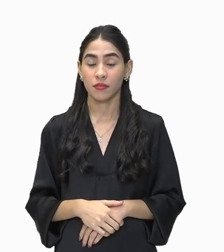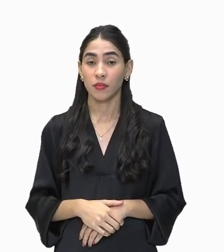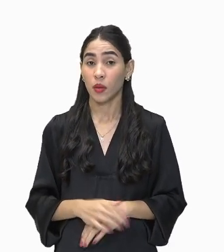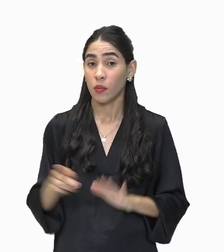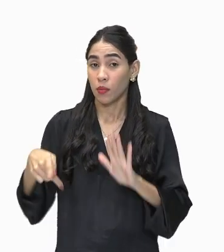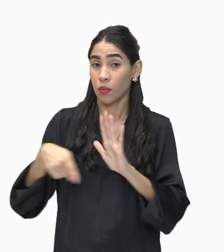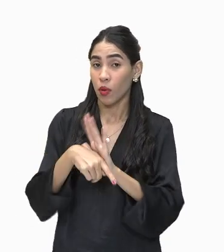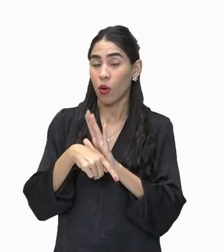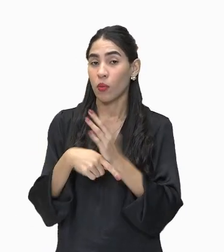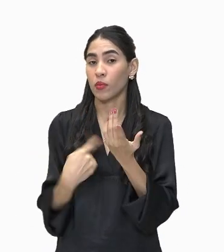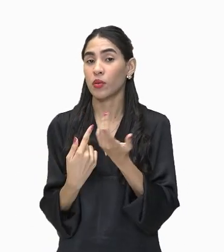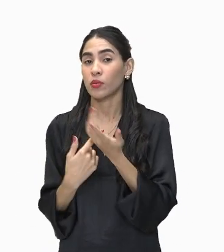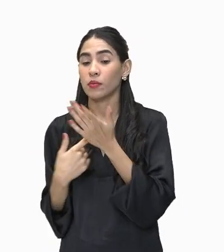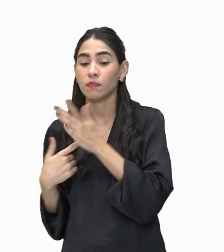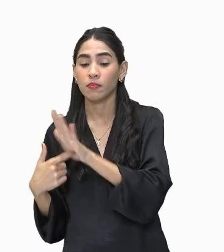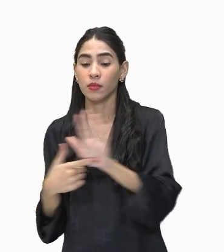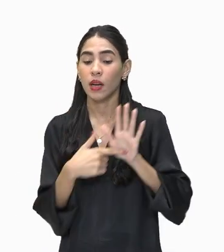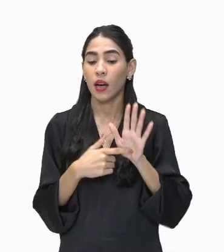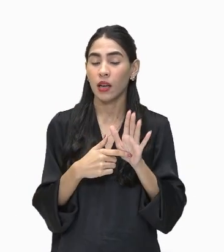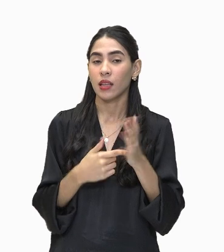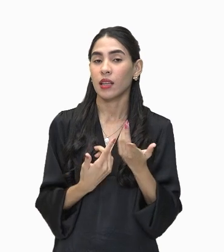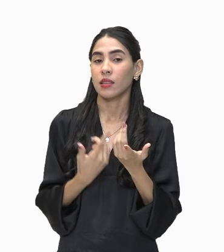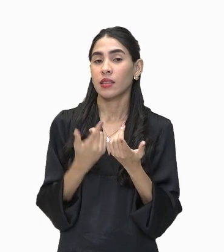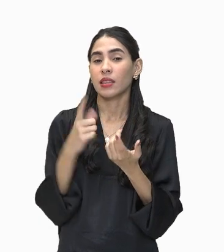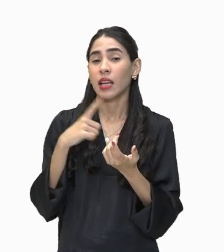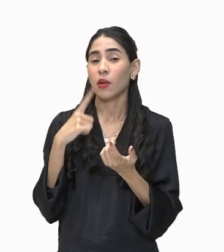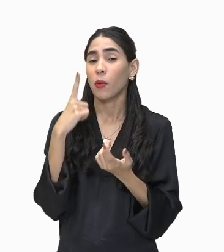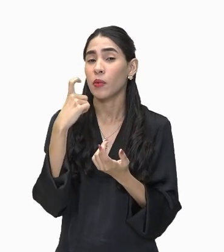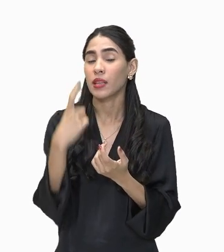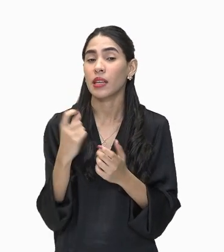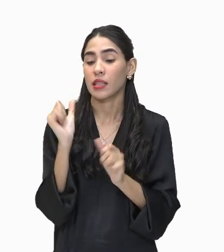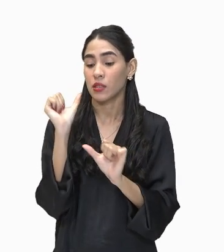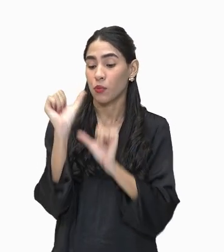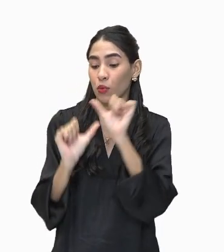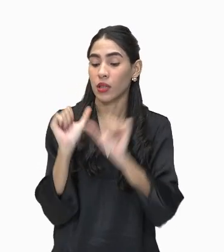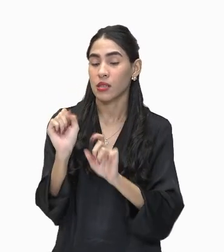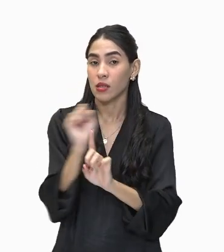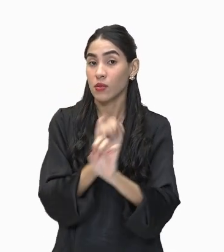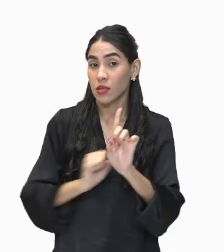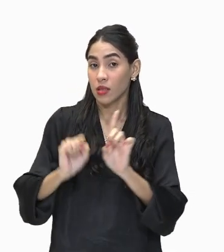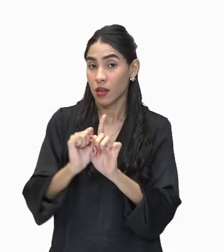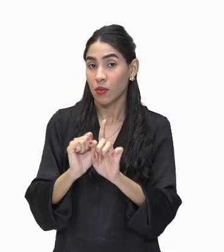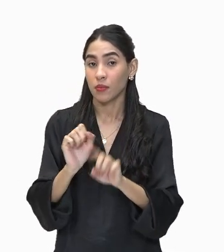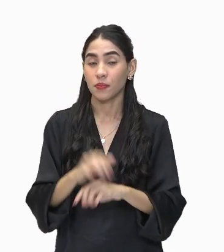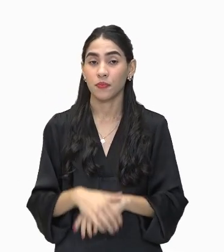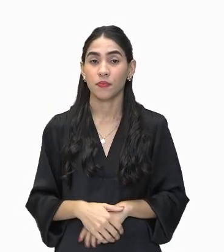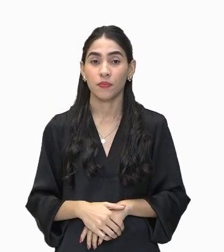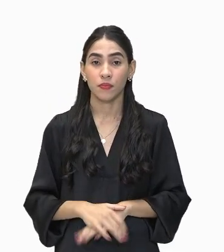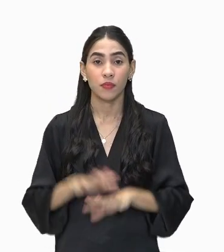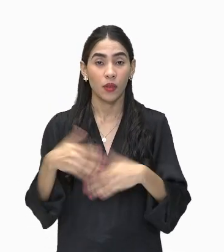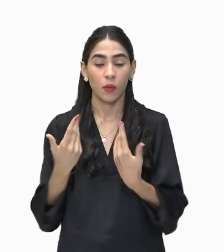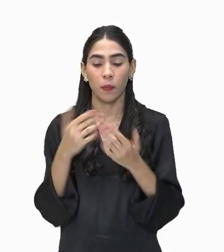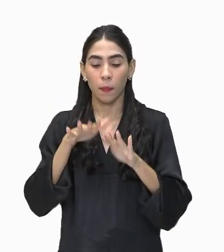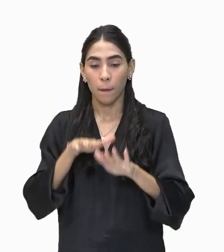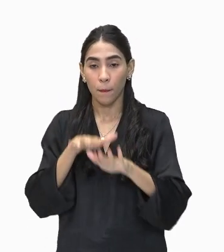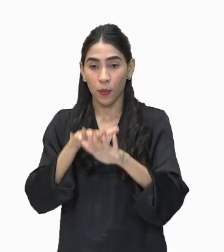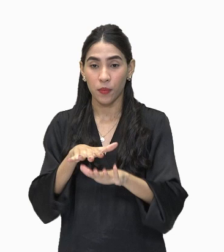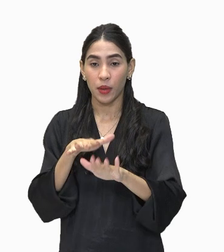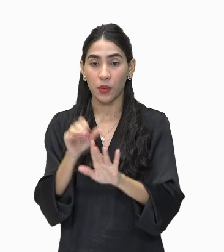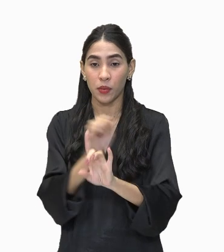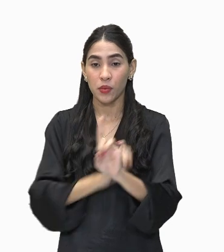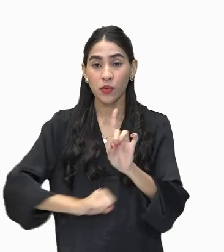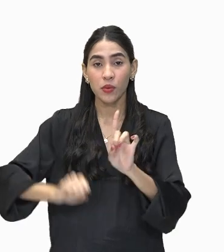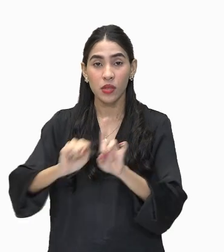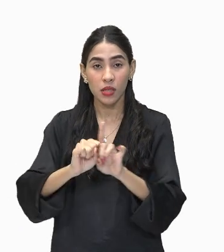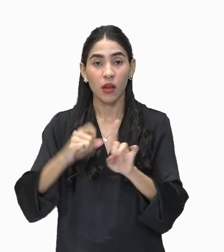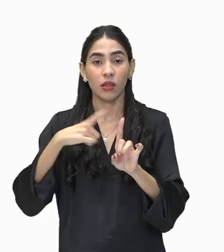intervindo para que haja uma mudança social. Então, o movimento social ele é